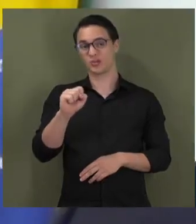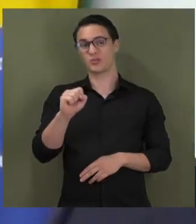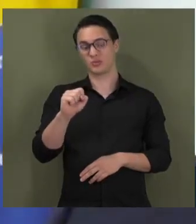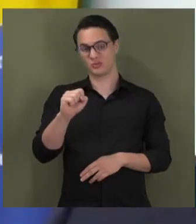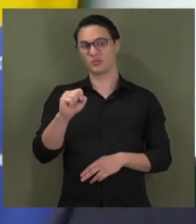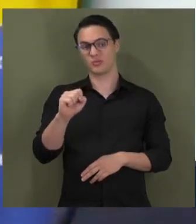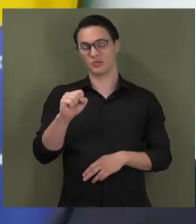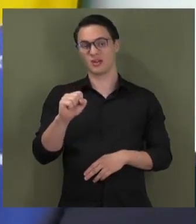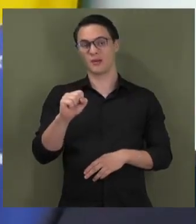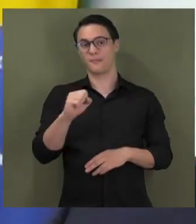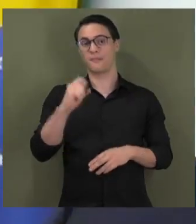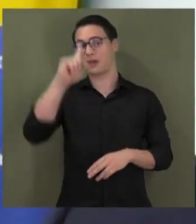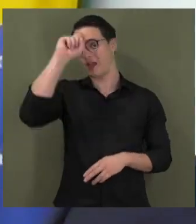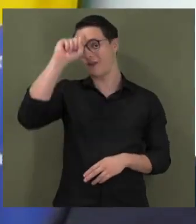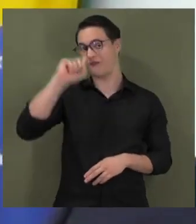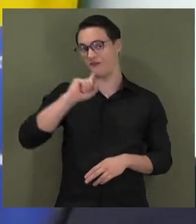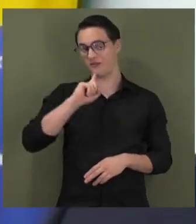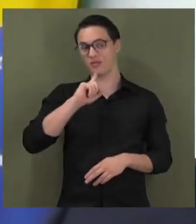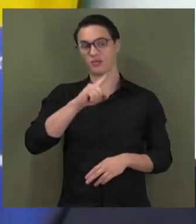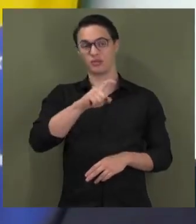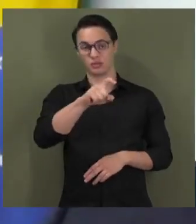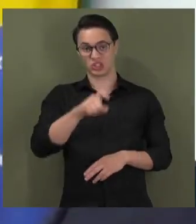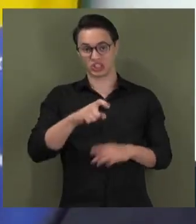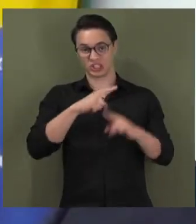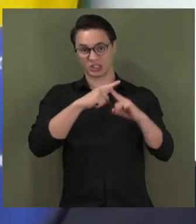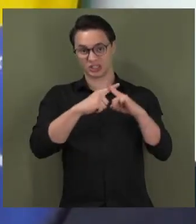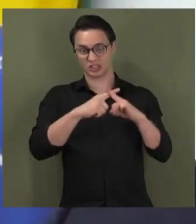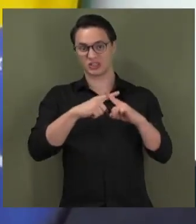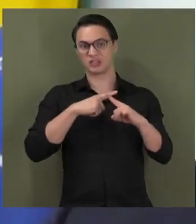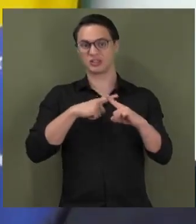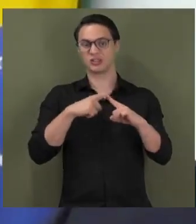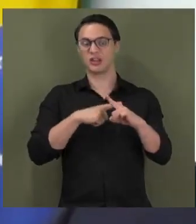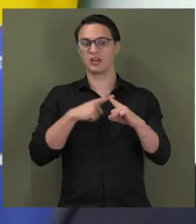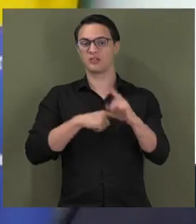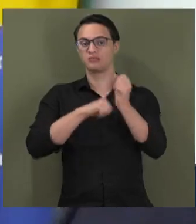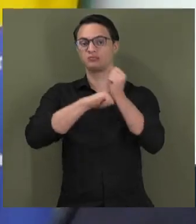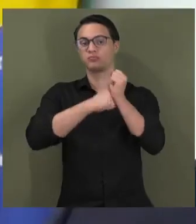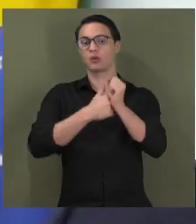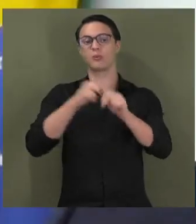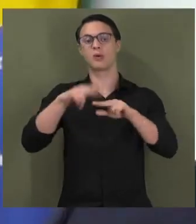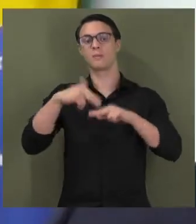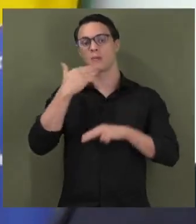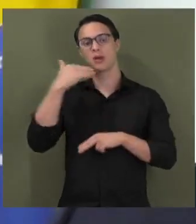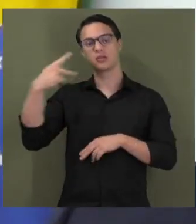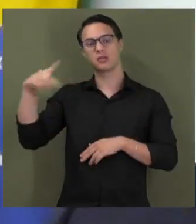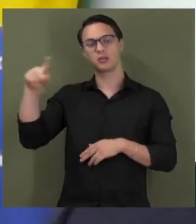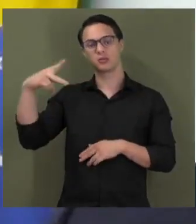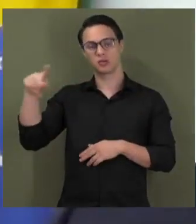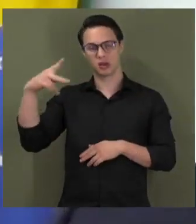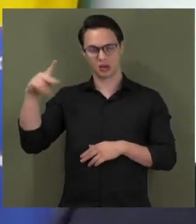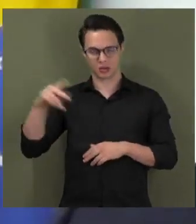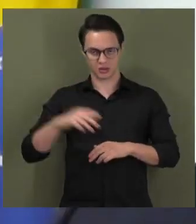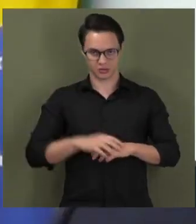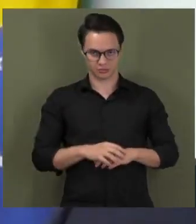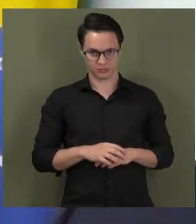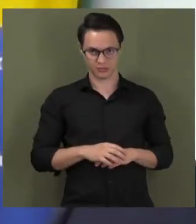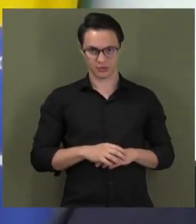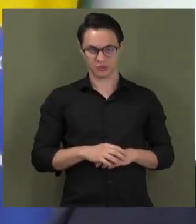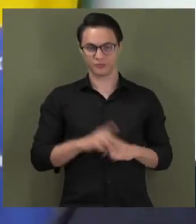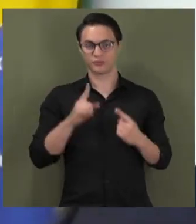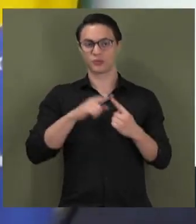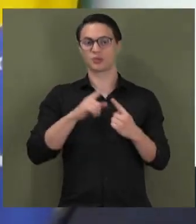com a retirada ilegal de sigilos telemáticos a pedidos de Moraes. Dentre elas, as contas do senador